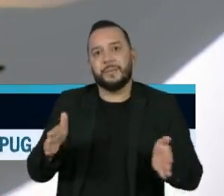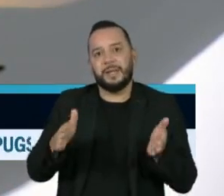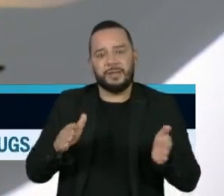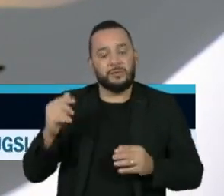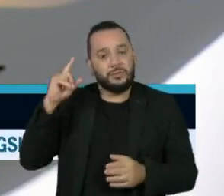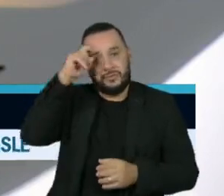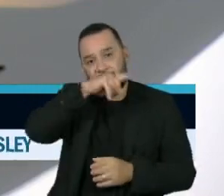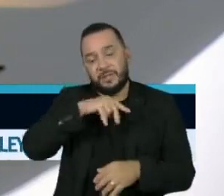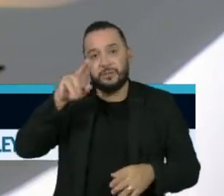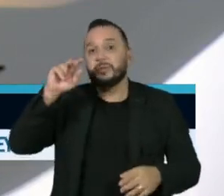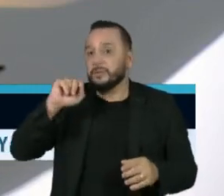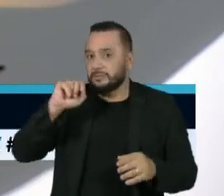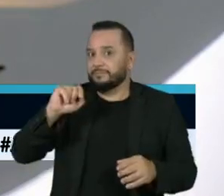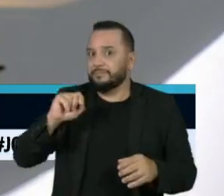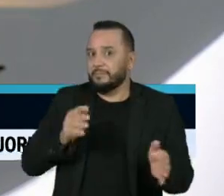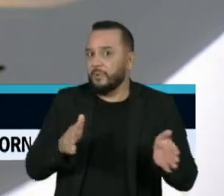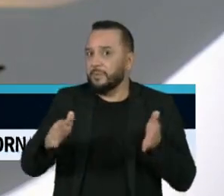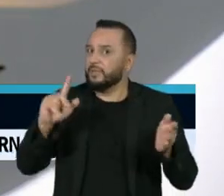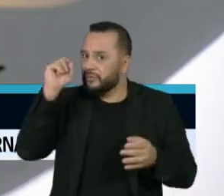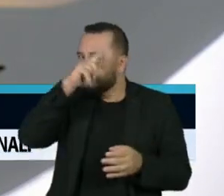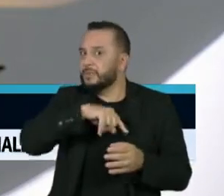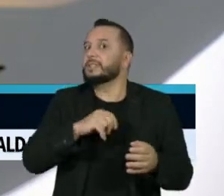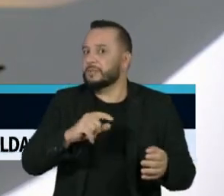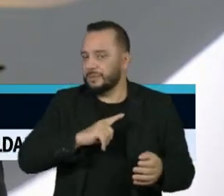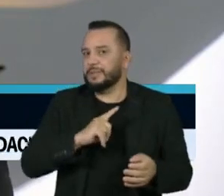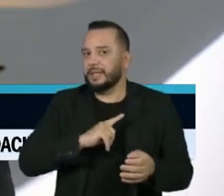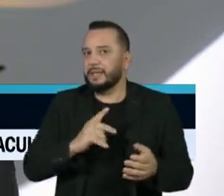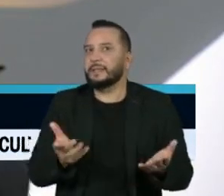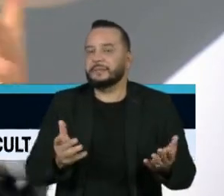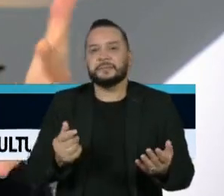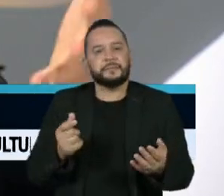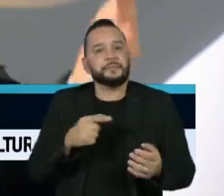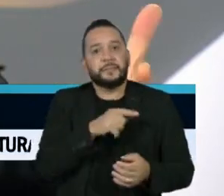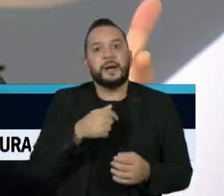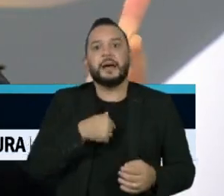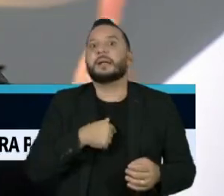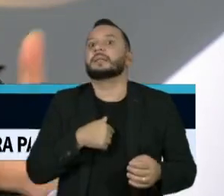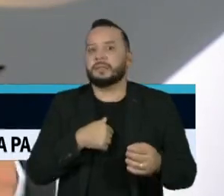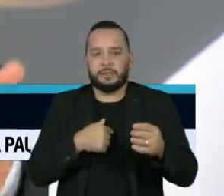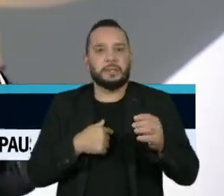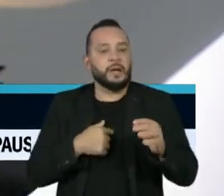e infelizmente a Rússia é nuclearmente